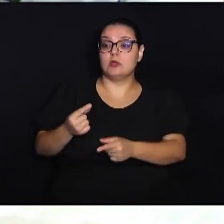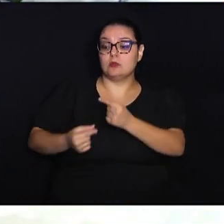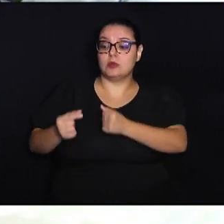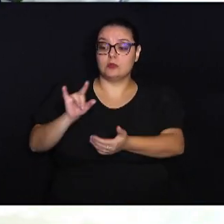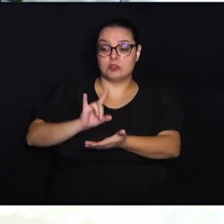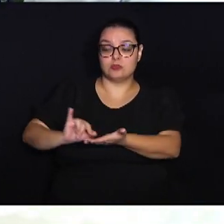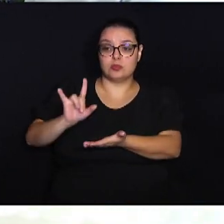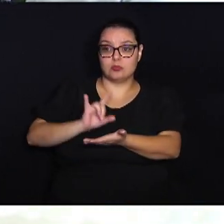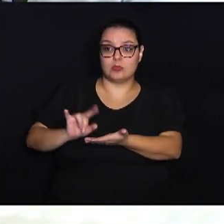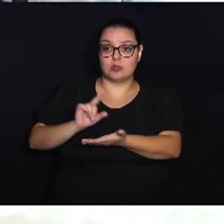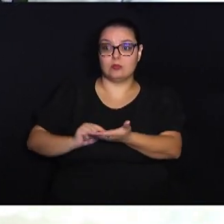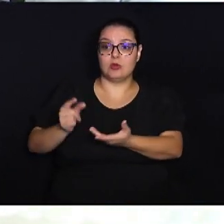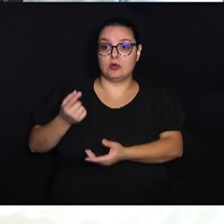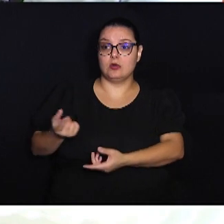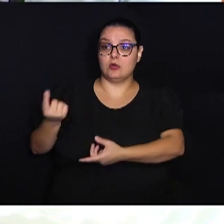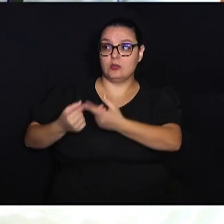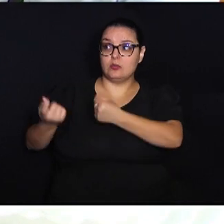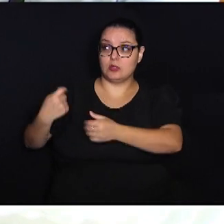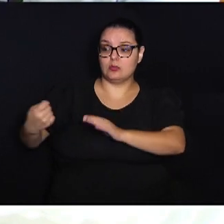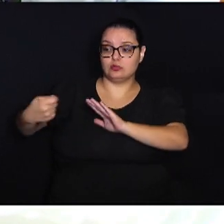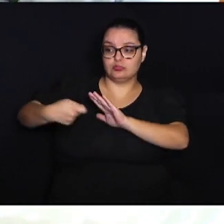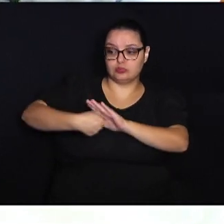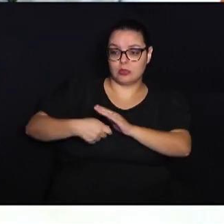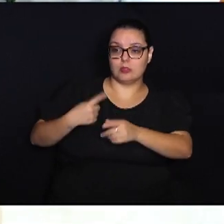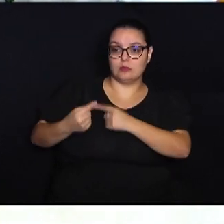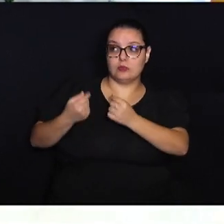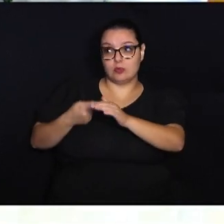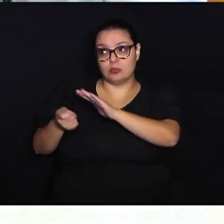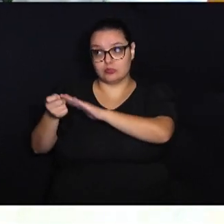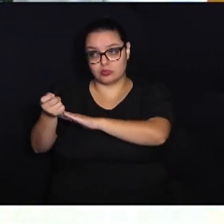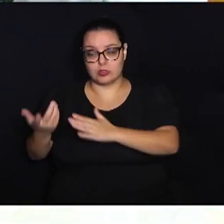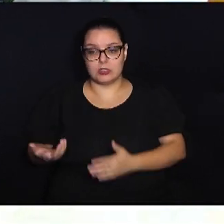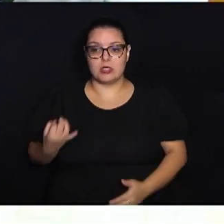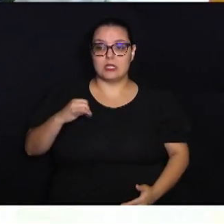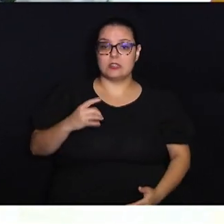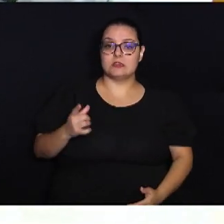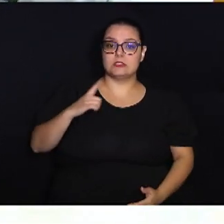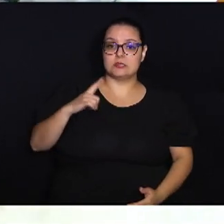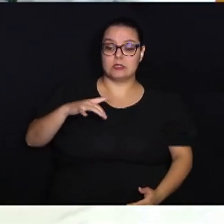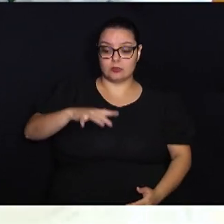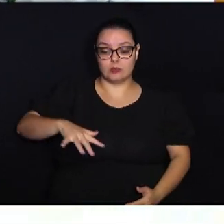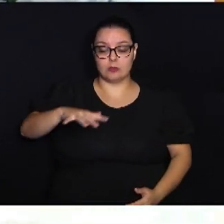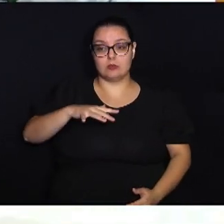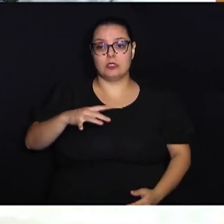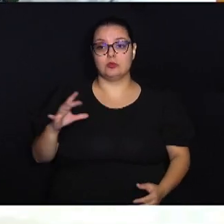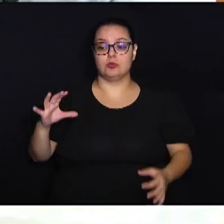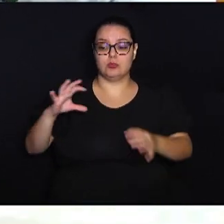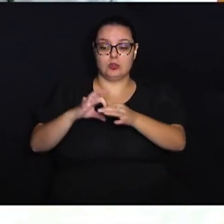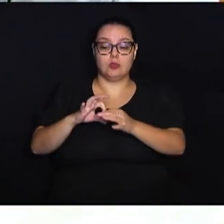ocupando apenas 24% do território brasileiro. É fundamental, né,